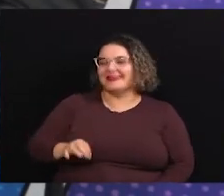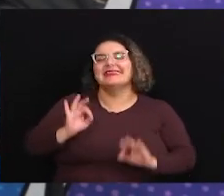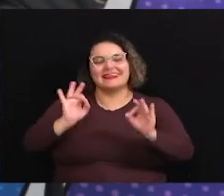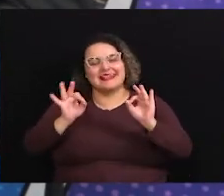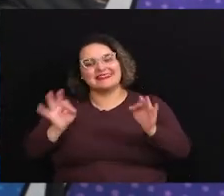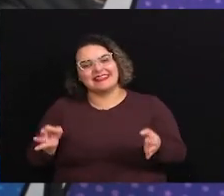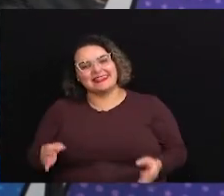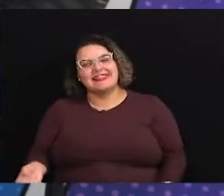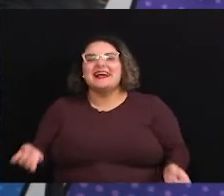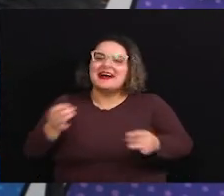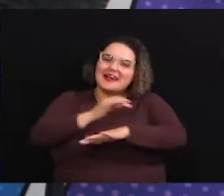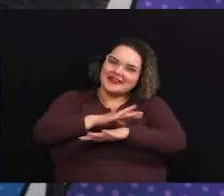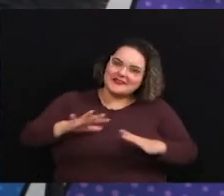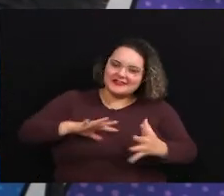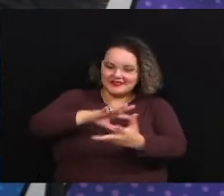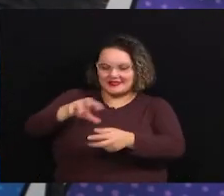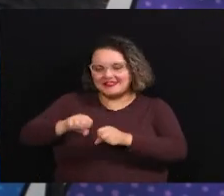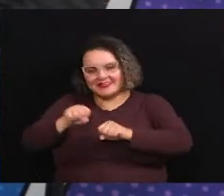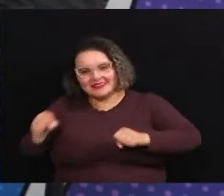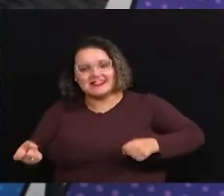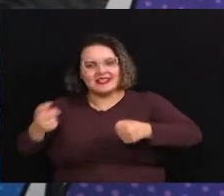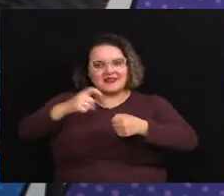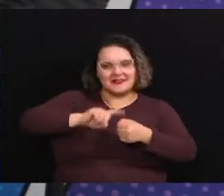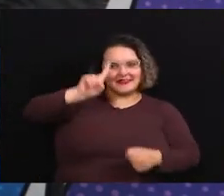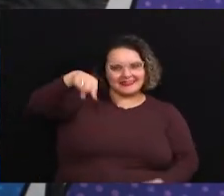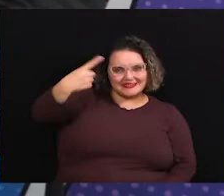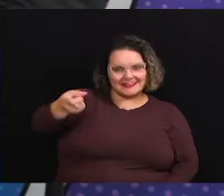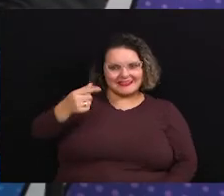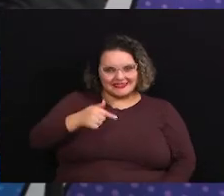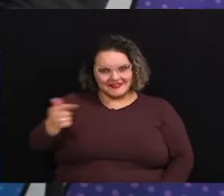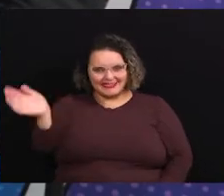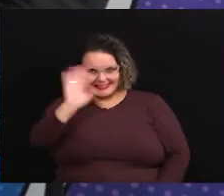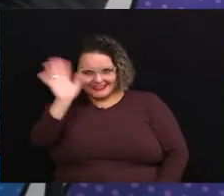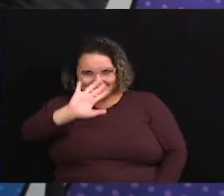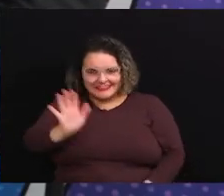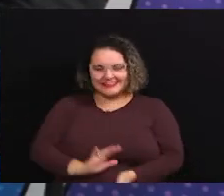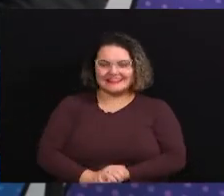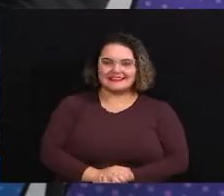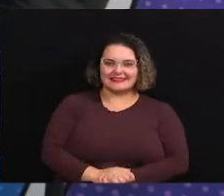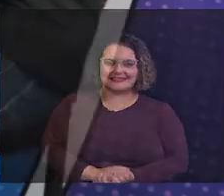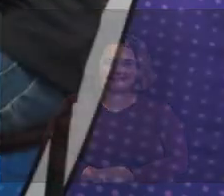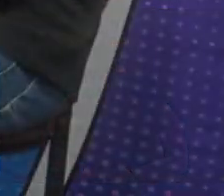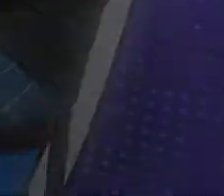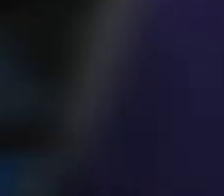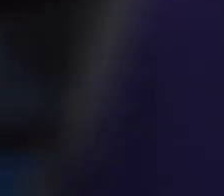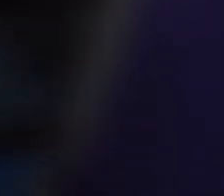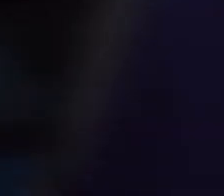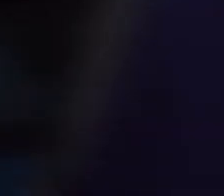Tá certo. Ponto final no Universo Épico e a gente volta na próxima semana. Tchau!